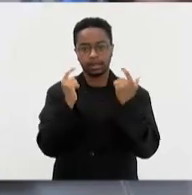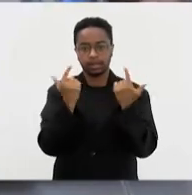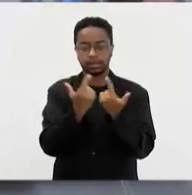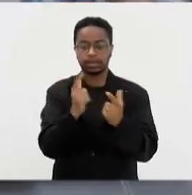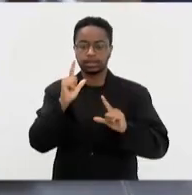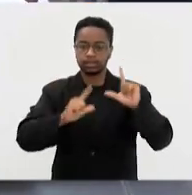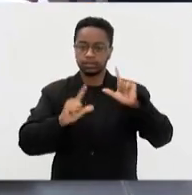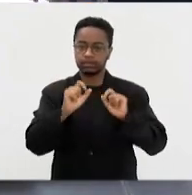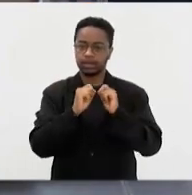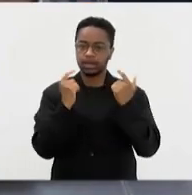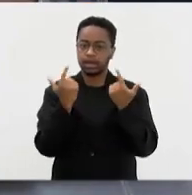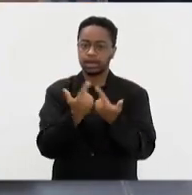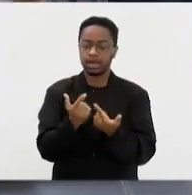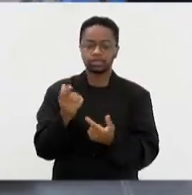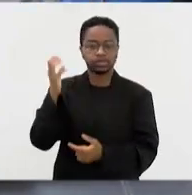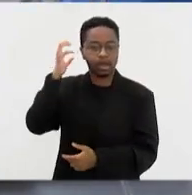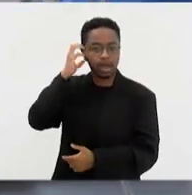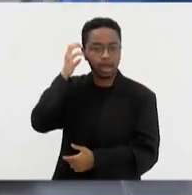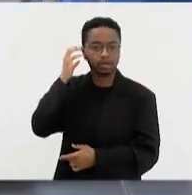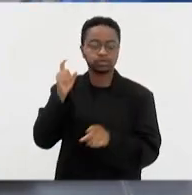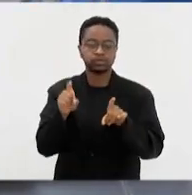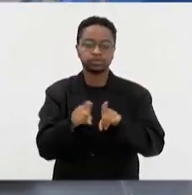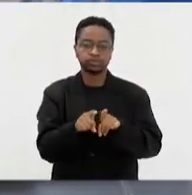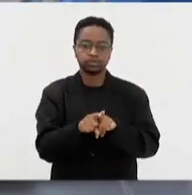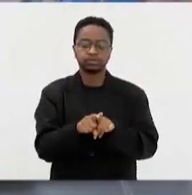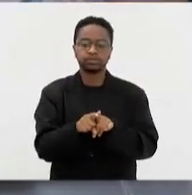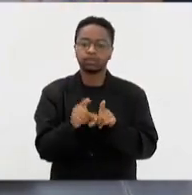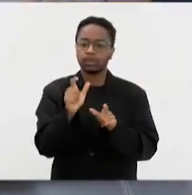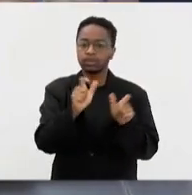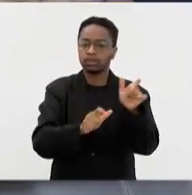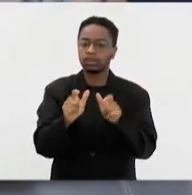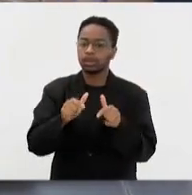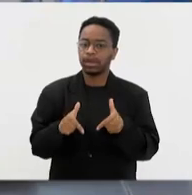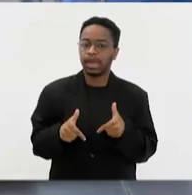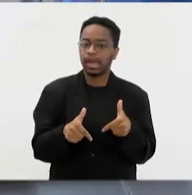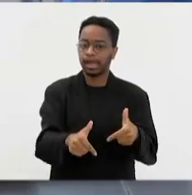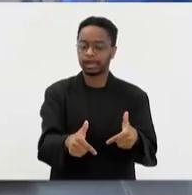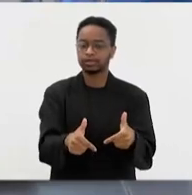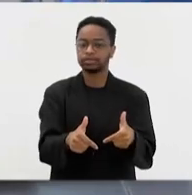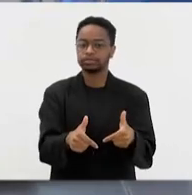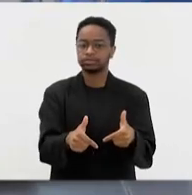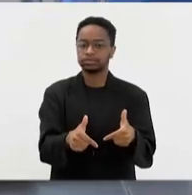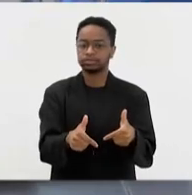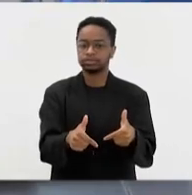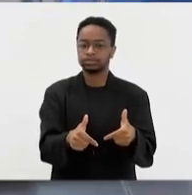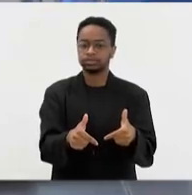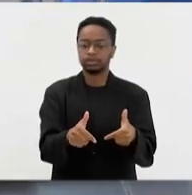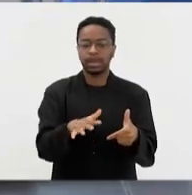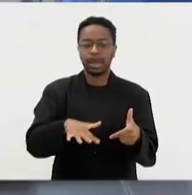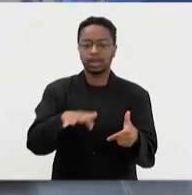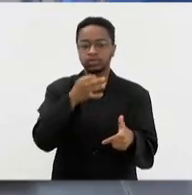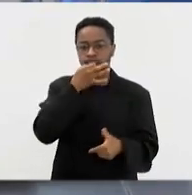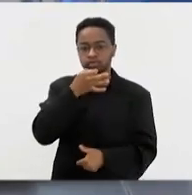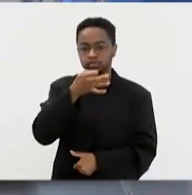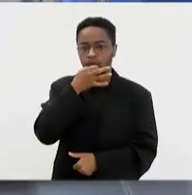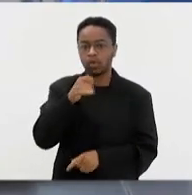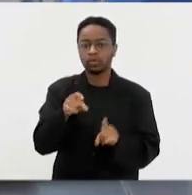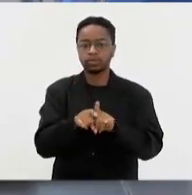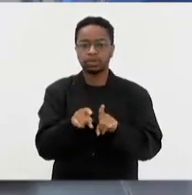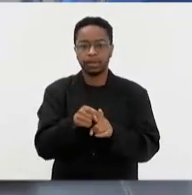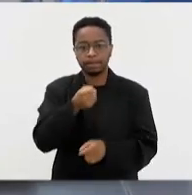TV Alerj, a rádio, aqueles que atuam aí, né, nas mesas de som, por trás